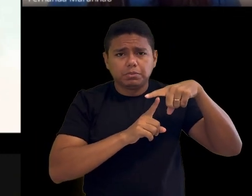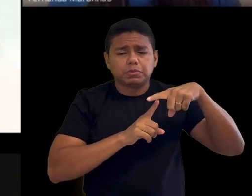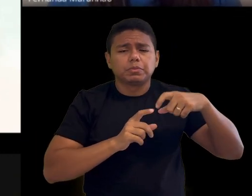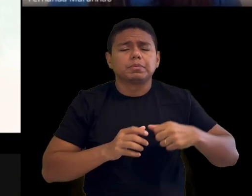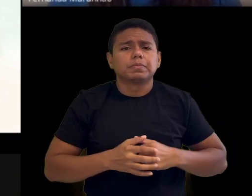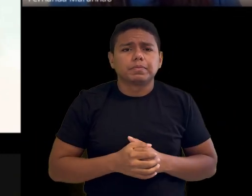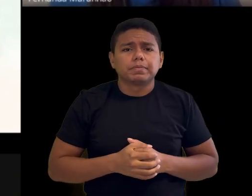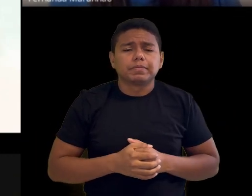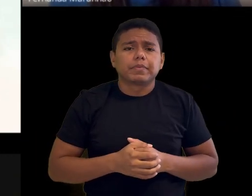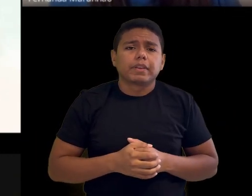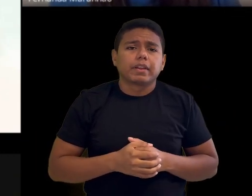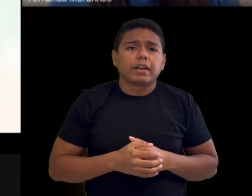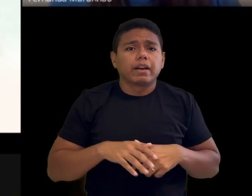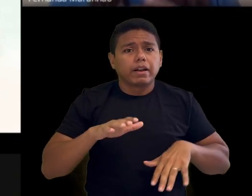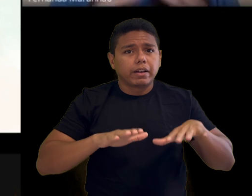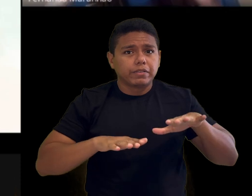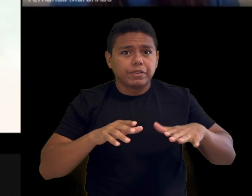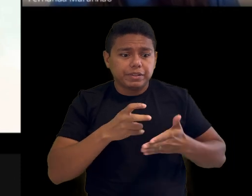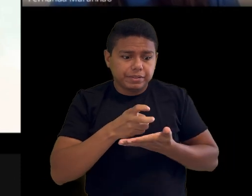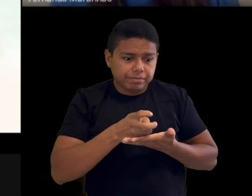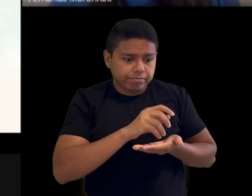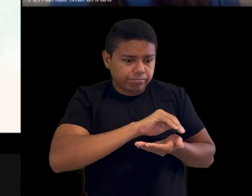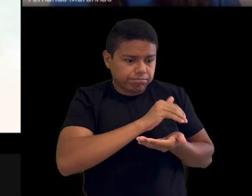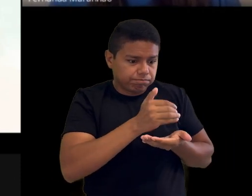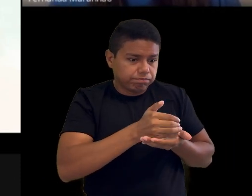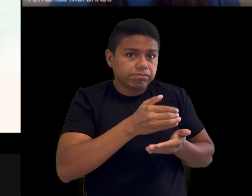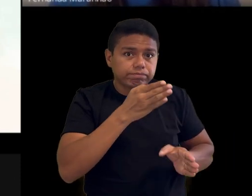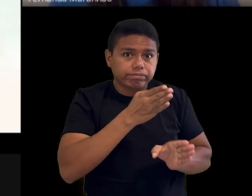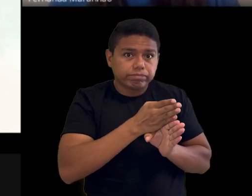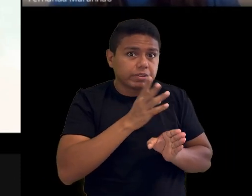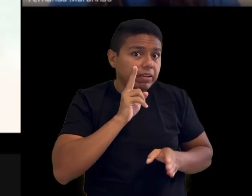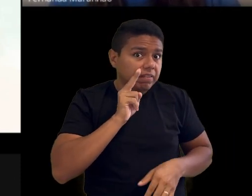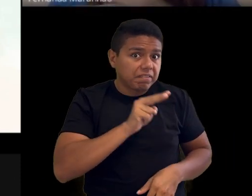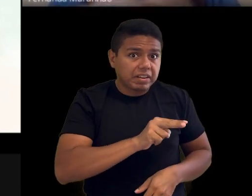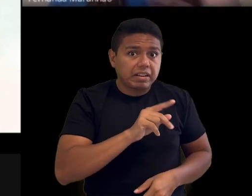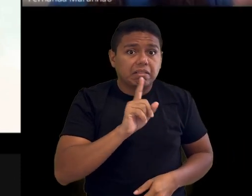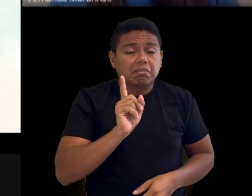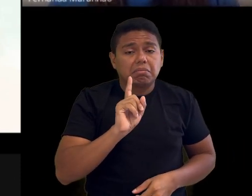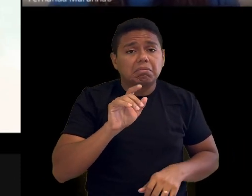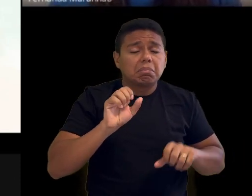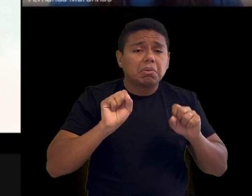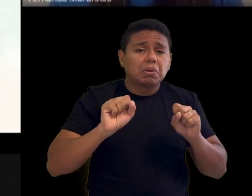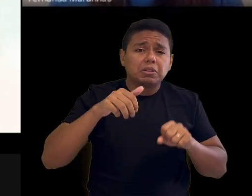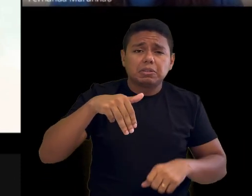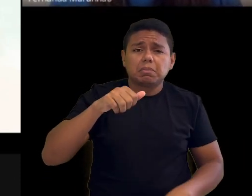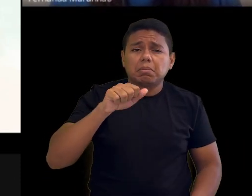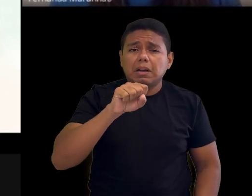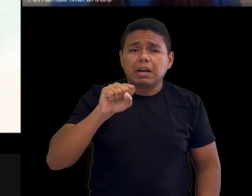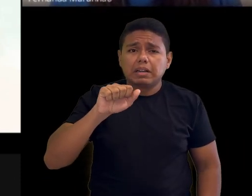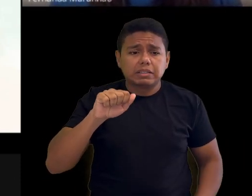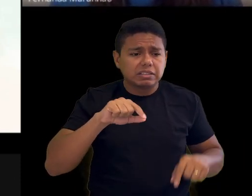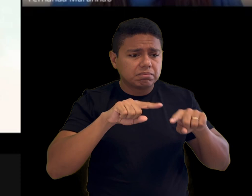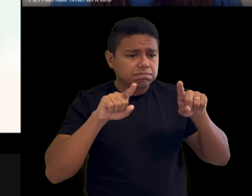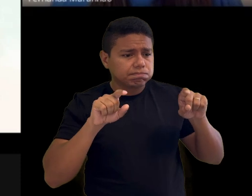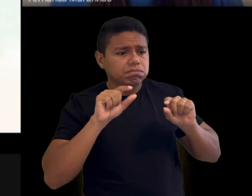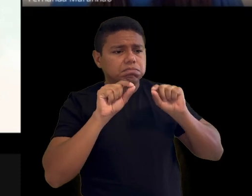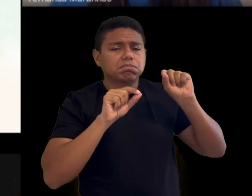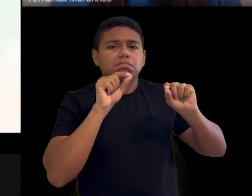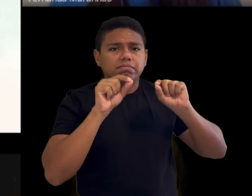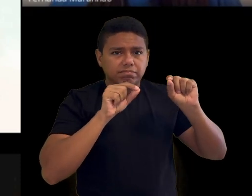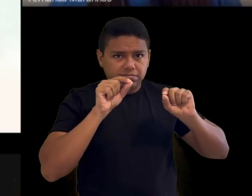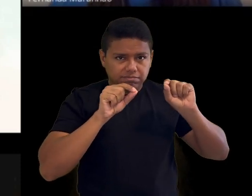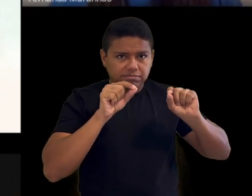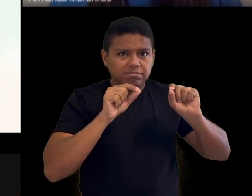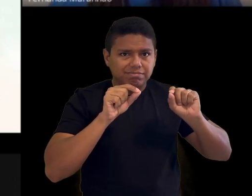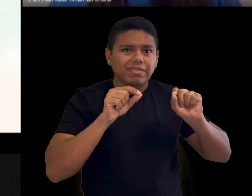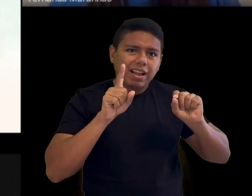saco gestacional, muitas vezes é apenas uma massa heterogênea complexa, em que há fluxo, ao estudo color Doppler, é